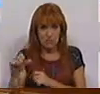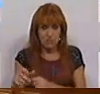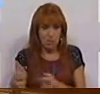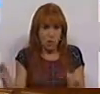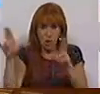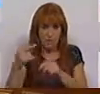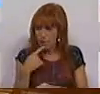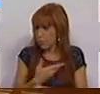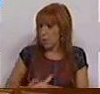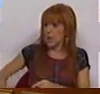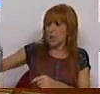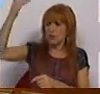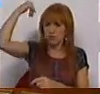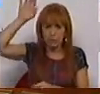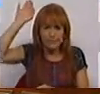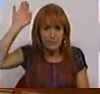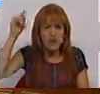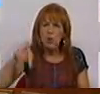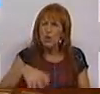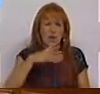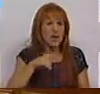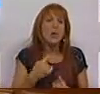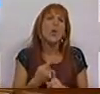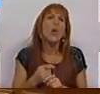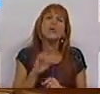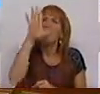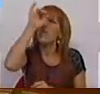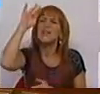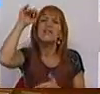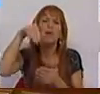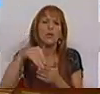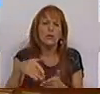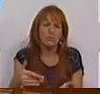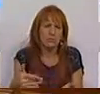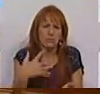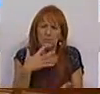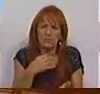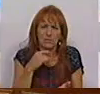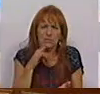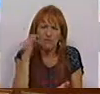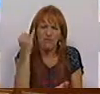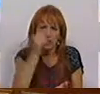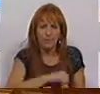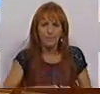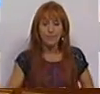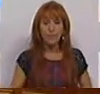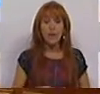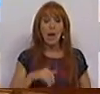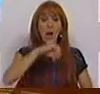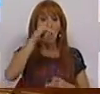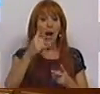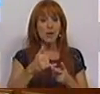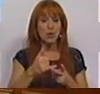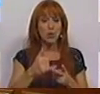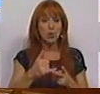são, já são muito antigas. E, portanto, não venho aqui dizer que são uma coisa que o seu governo inventou, porque isso é absolutamente falso. Em segundo